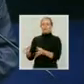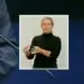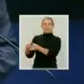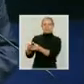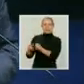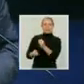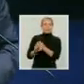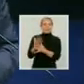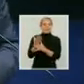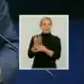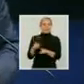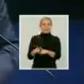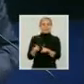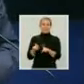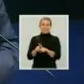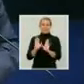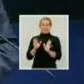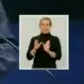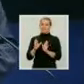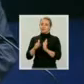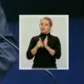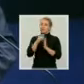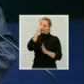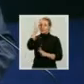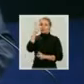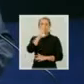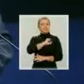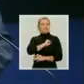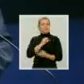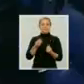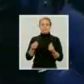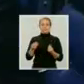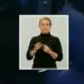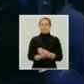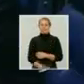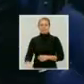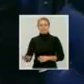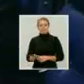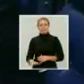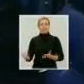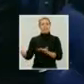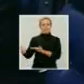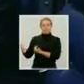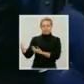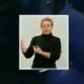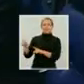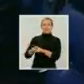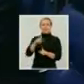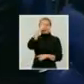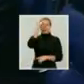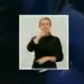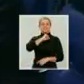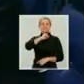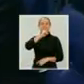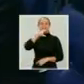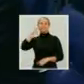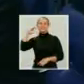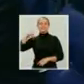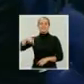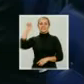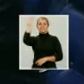criou, tão estimados e amados pelas crianças, jovens e adultos do Brasil.